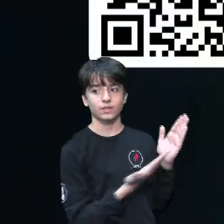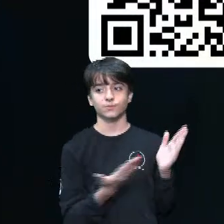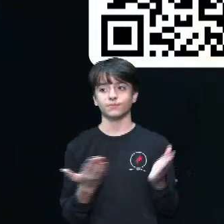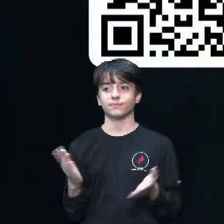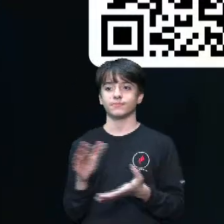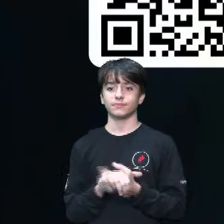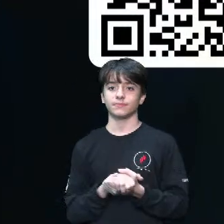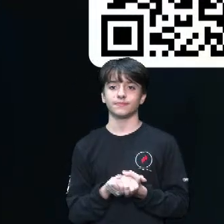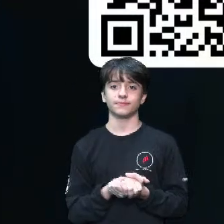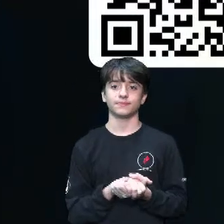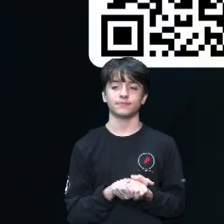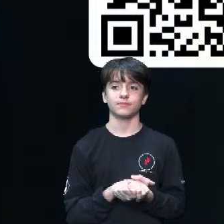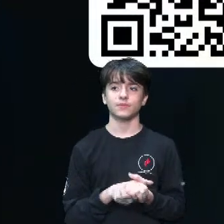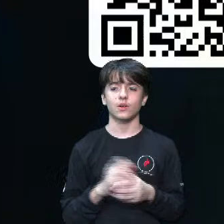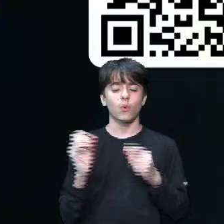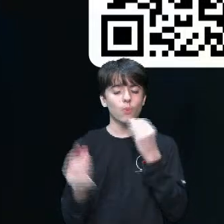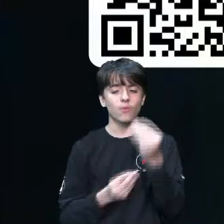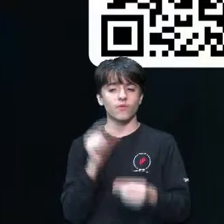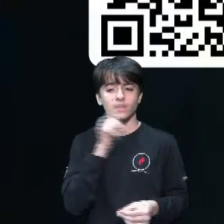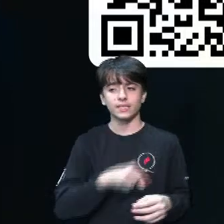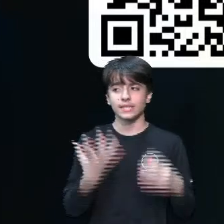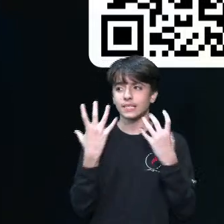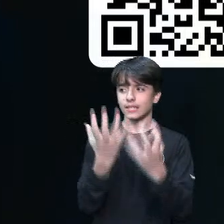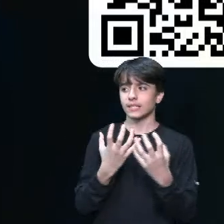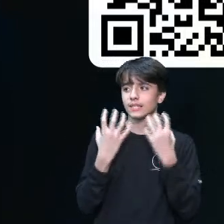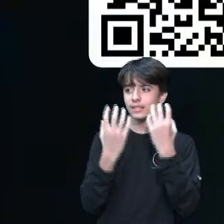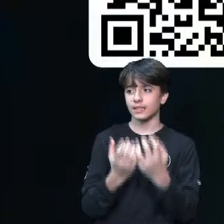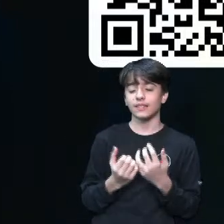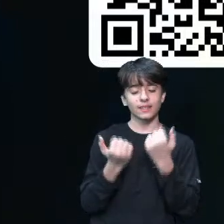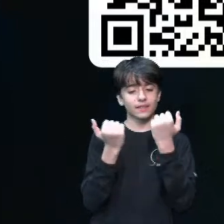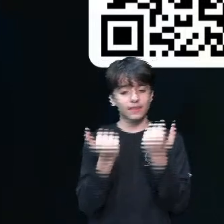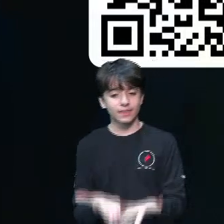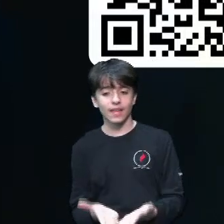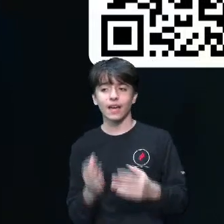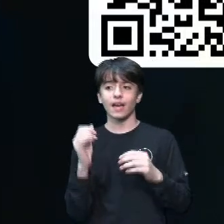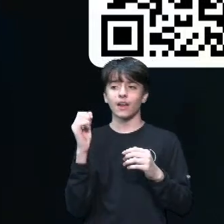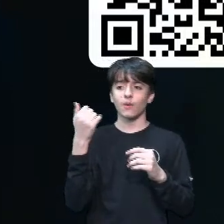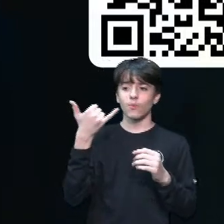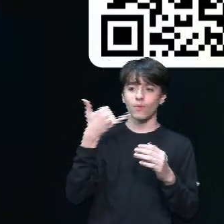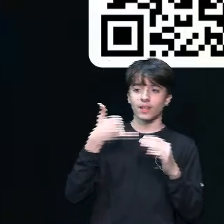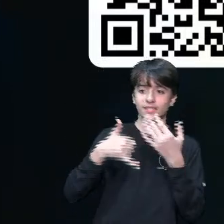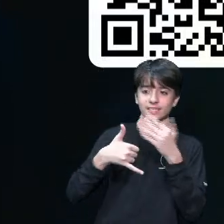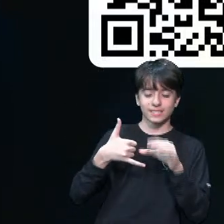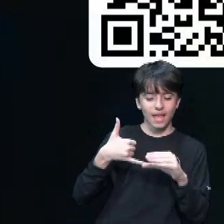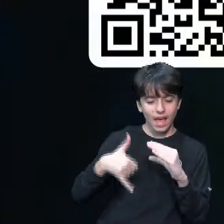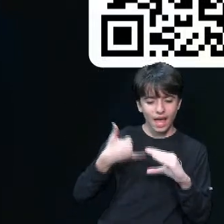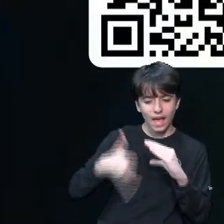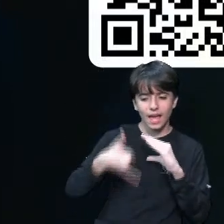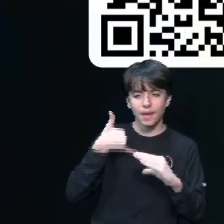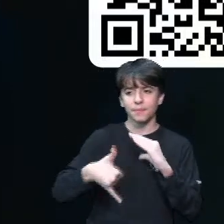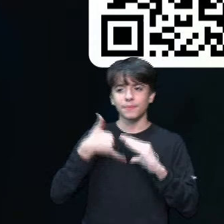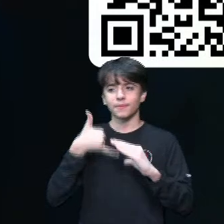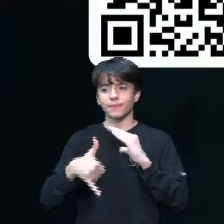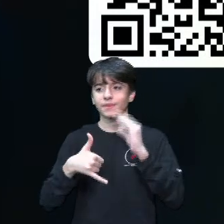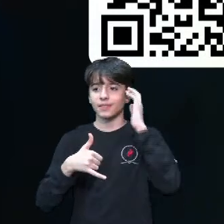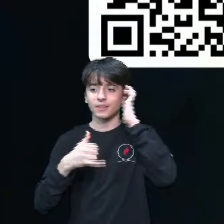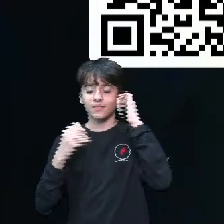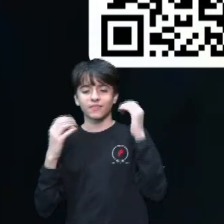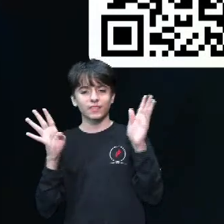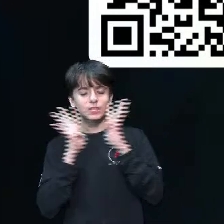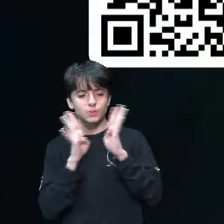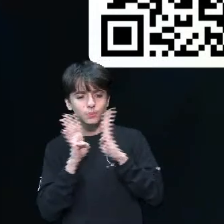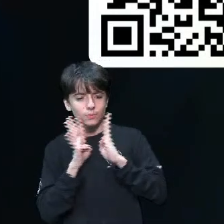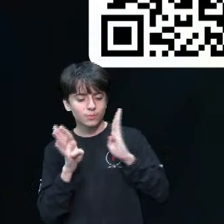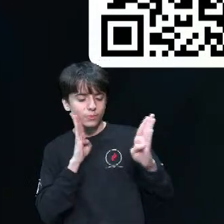quiser mandar para o seu amigo, para o seu vizinho, para alguém, né? Manda aí naquele grupo, convite naquele grupo de amigos que você tem, manda